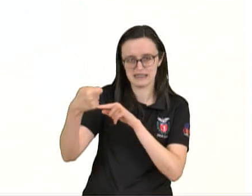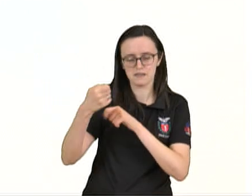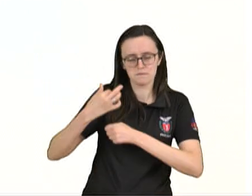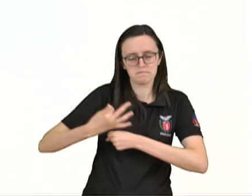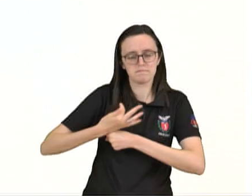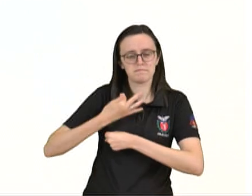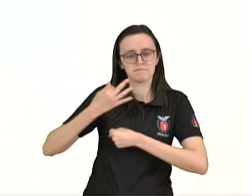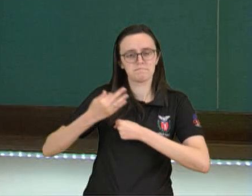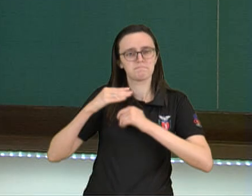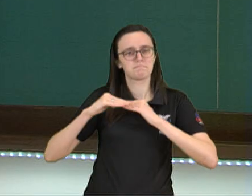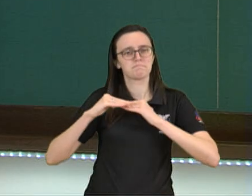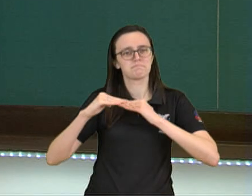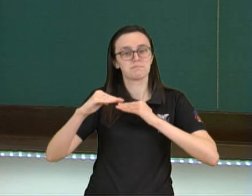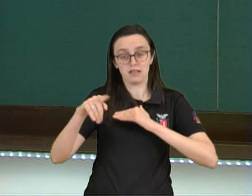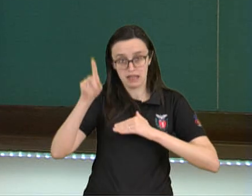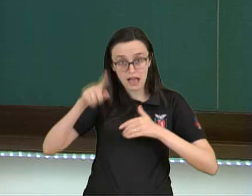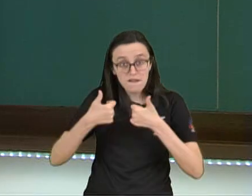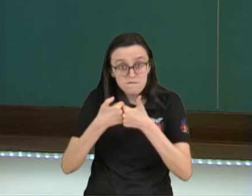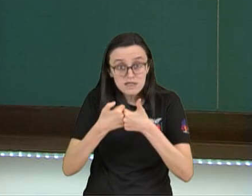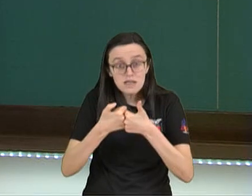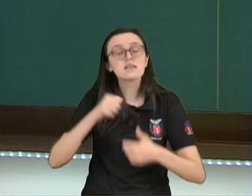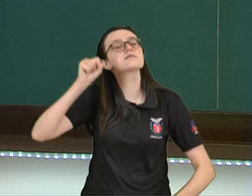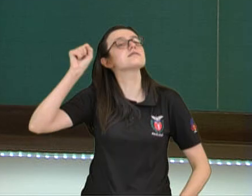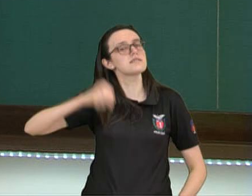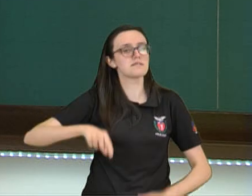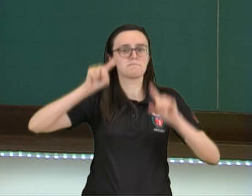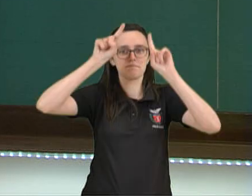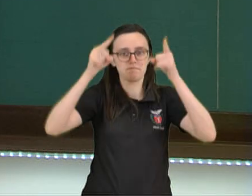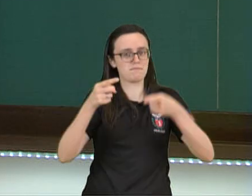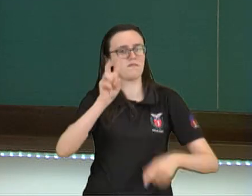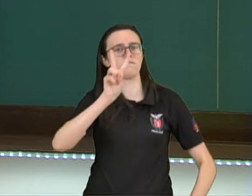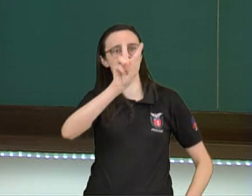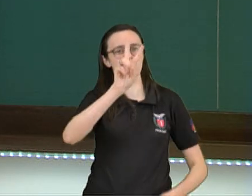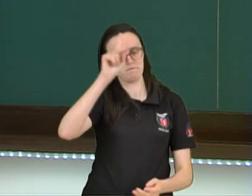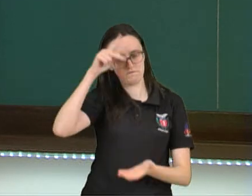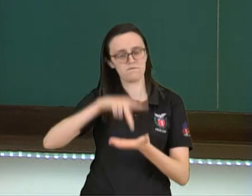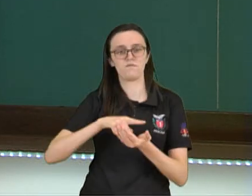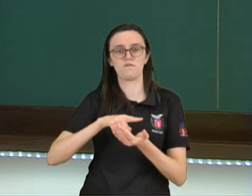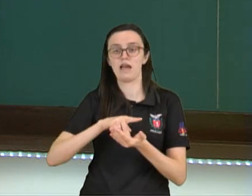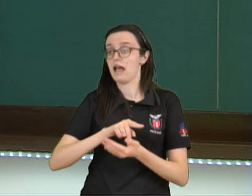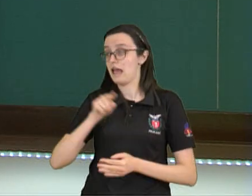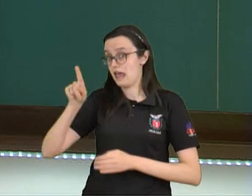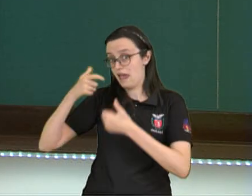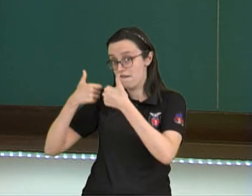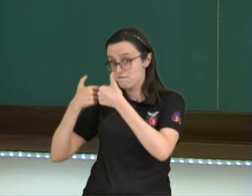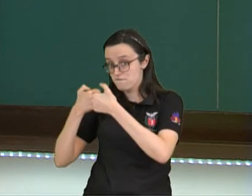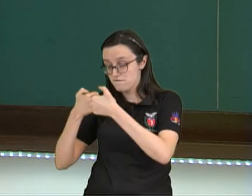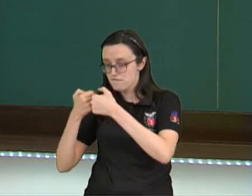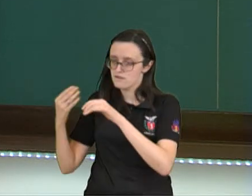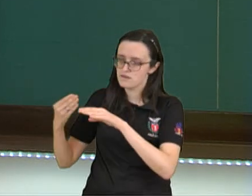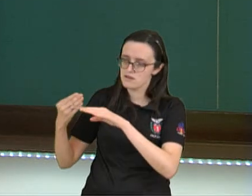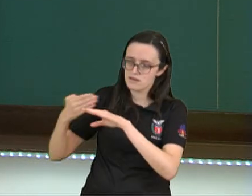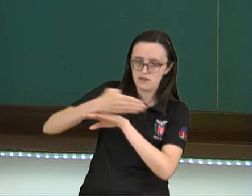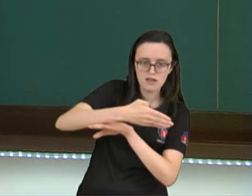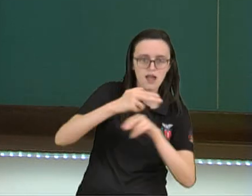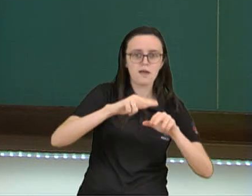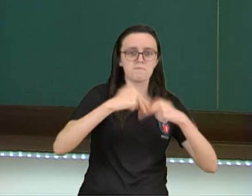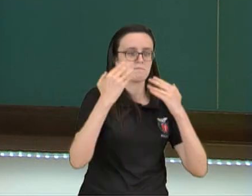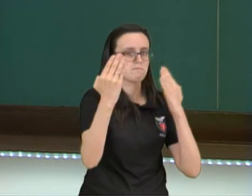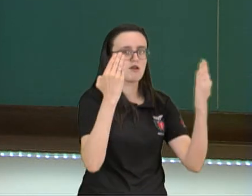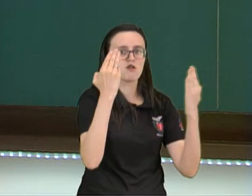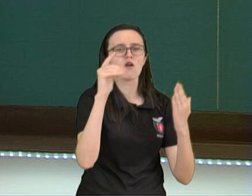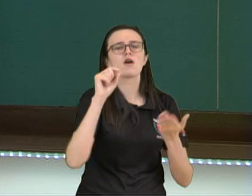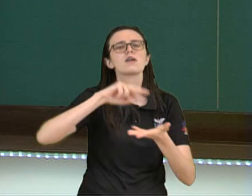Vem? Sim, ele vem da física. Foi introduzido na psicologia por causa da capacidade de um corpo de